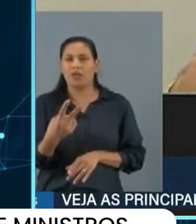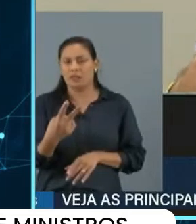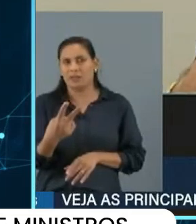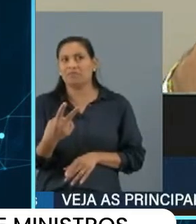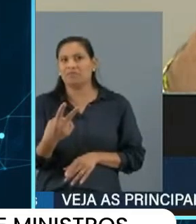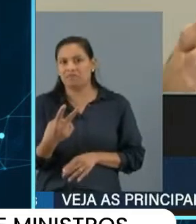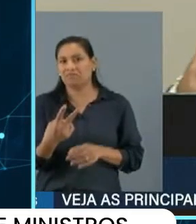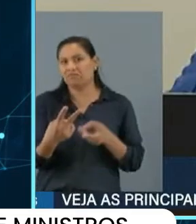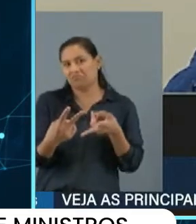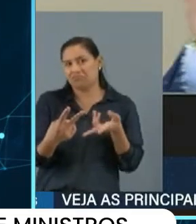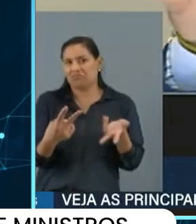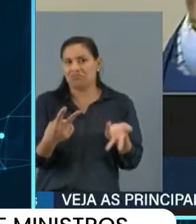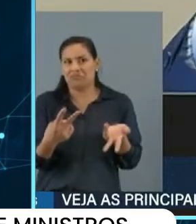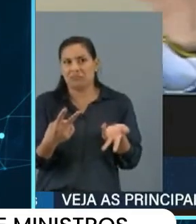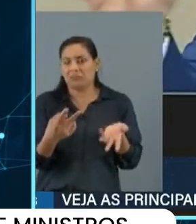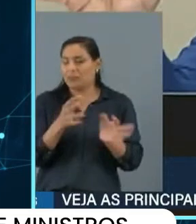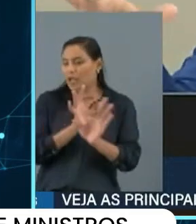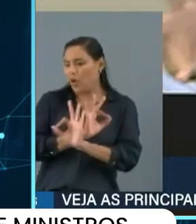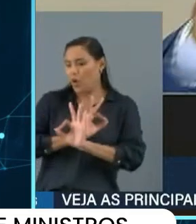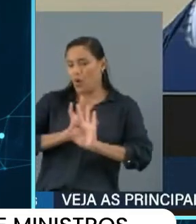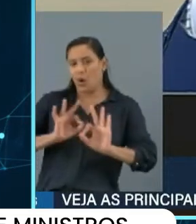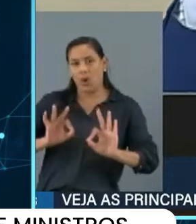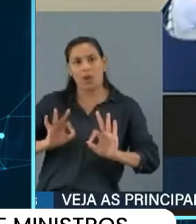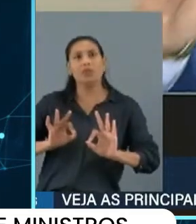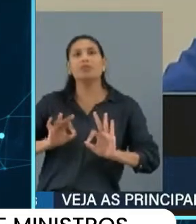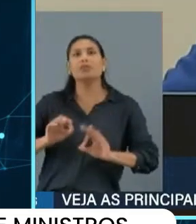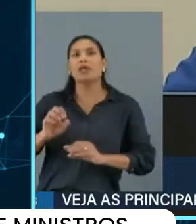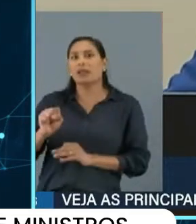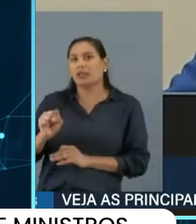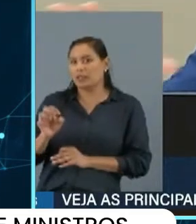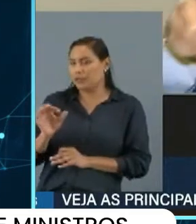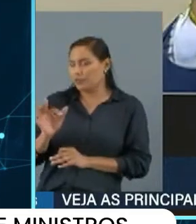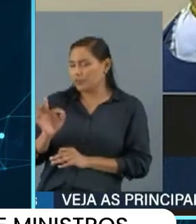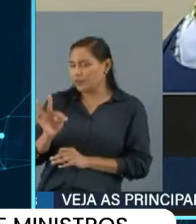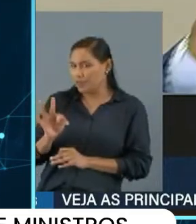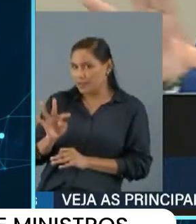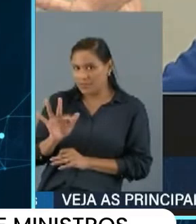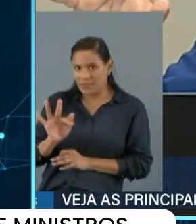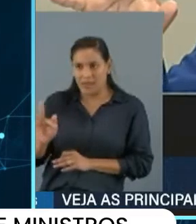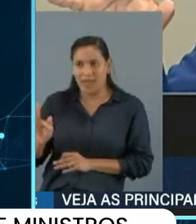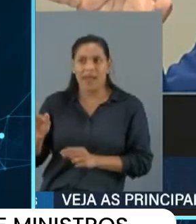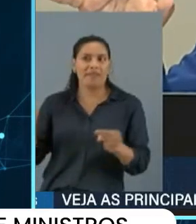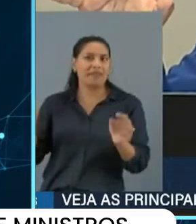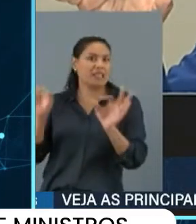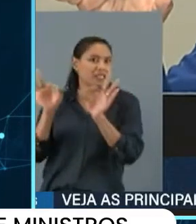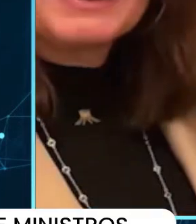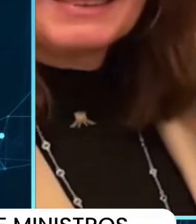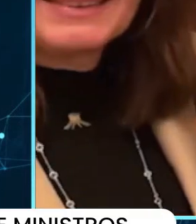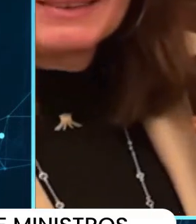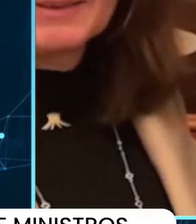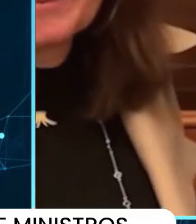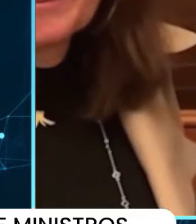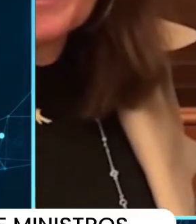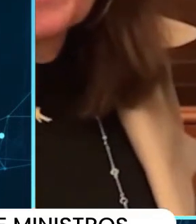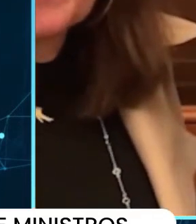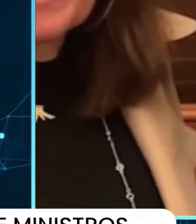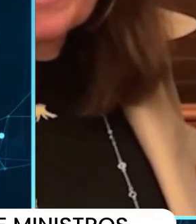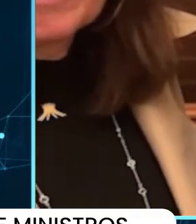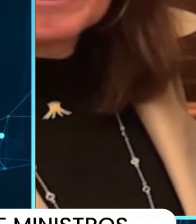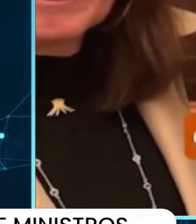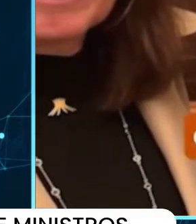denunciamos isso lá, saiu matéria em grandes veículos aqui, dizendo que o governo brasileiro tentou evitar e conseguiu evitar